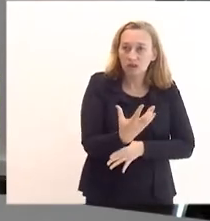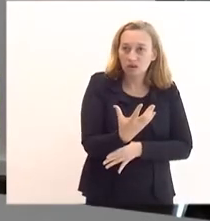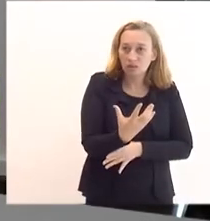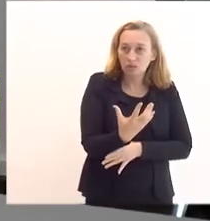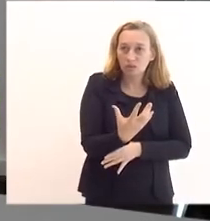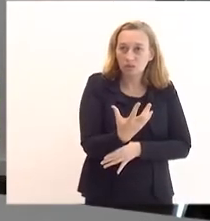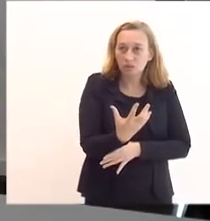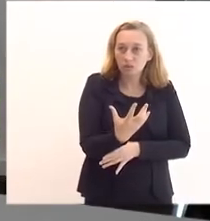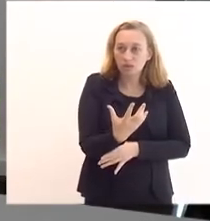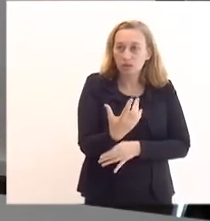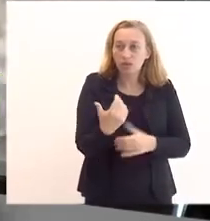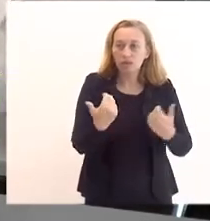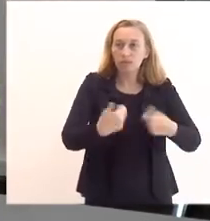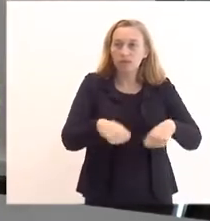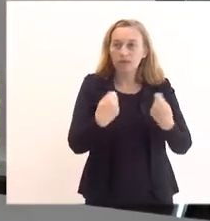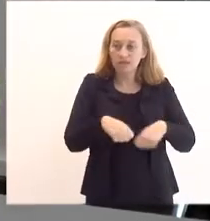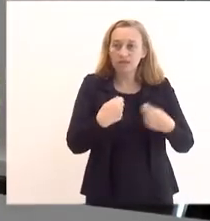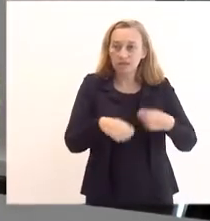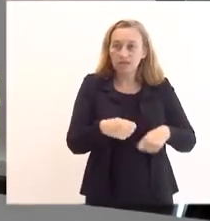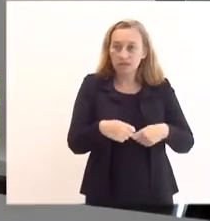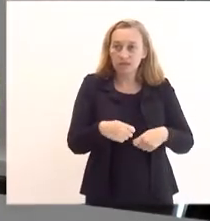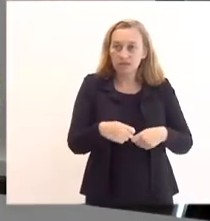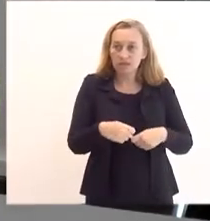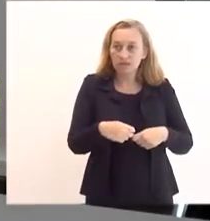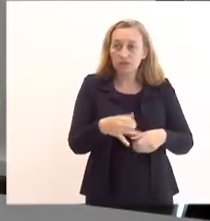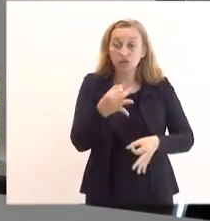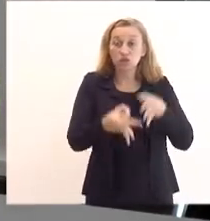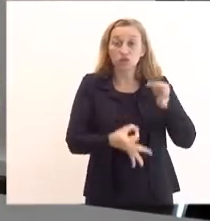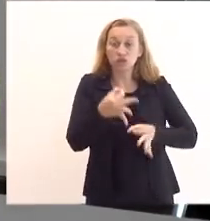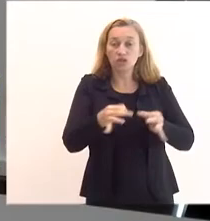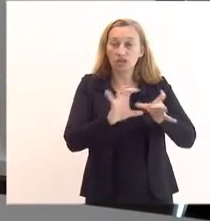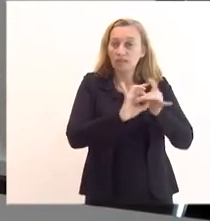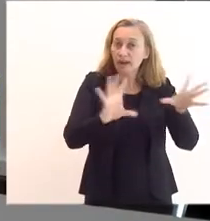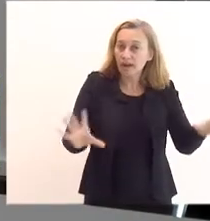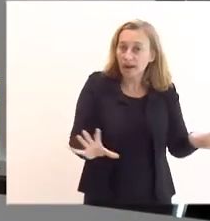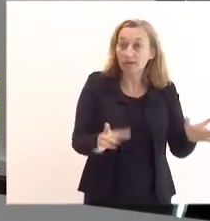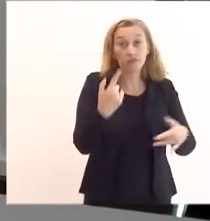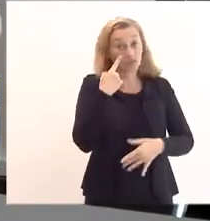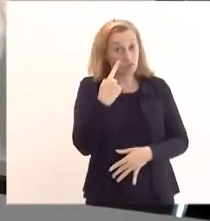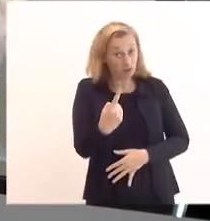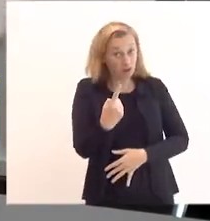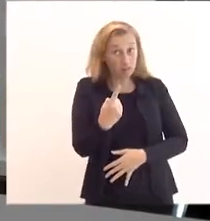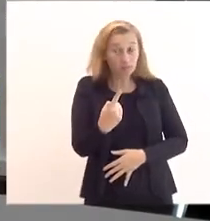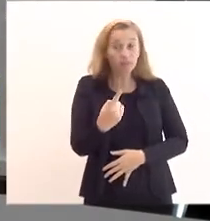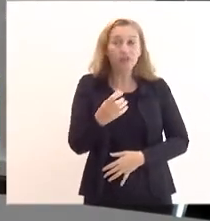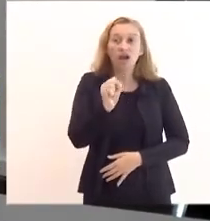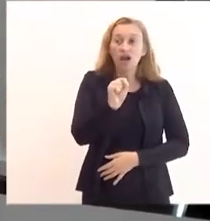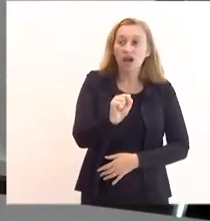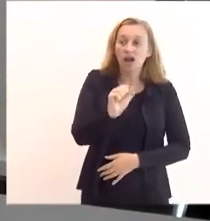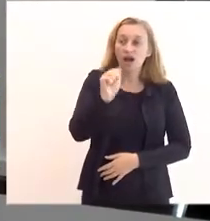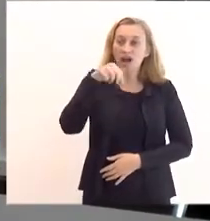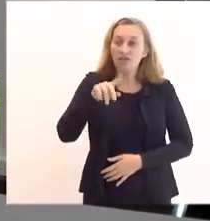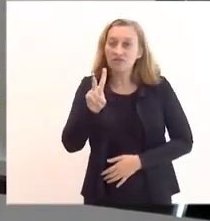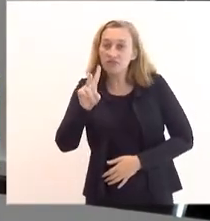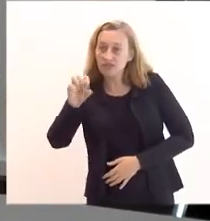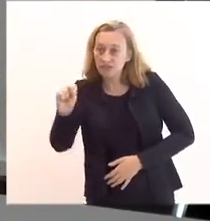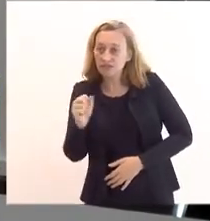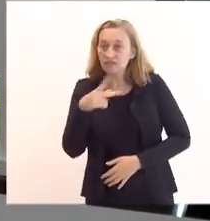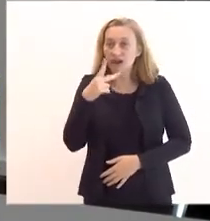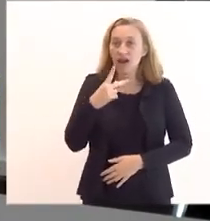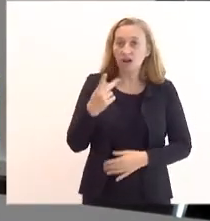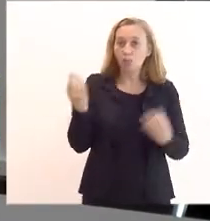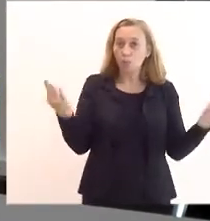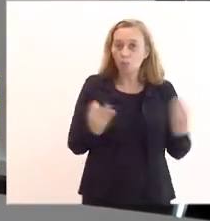atinge um número muito limitado. Veja uma contradição, deputado Márcio Pacheco. A Anvisa fala, esses remédios são ótimos, podem